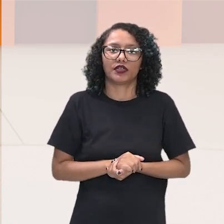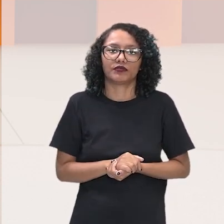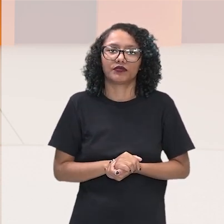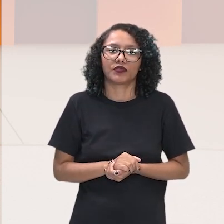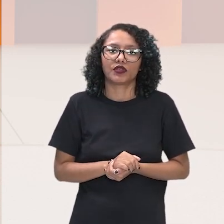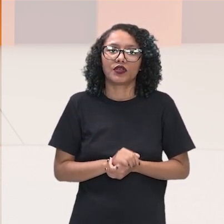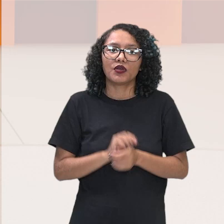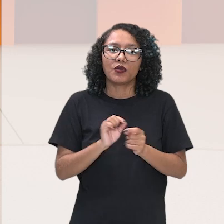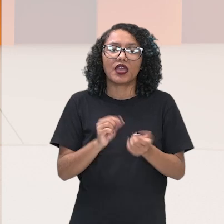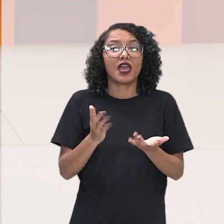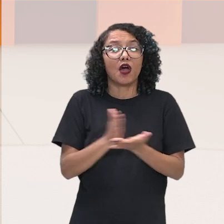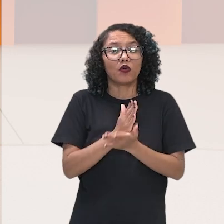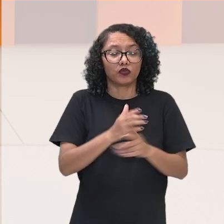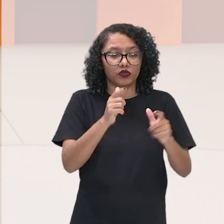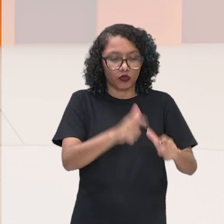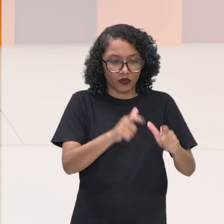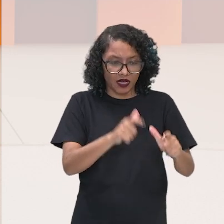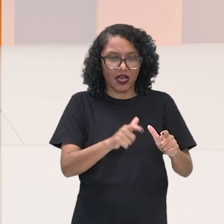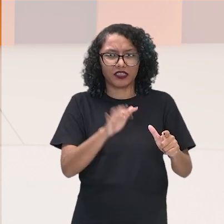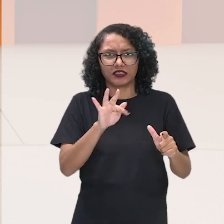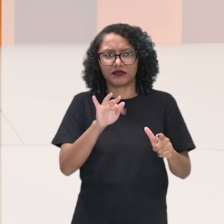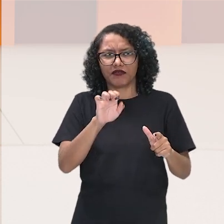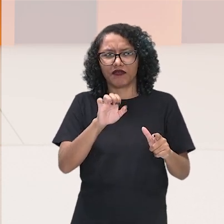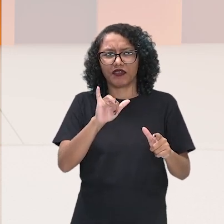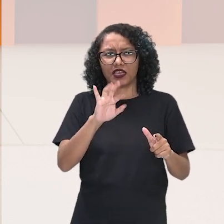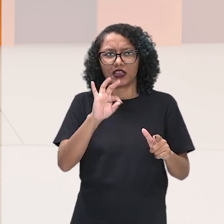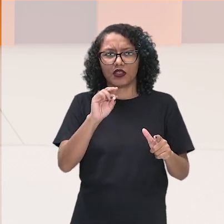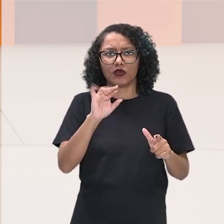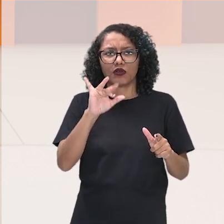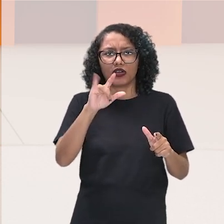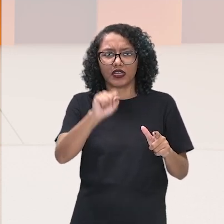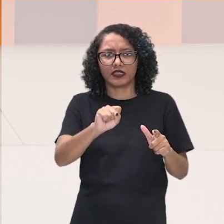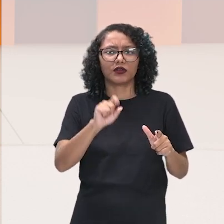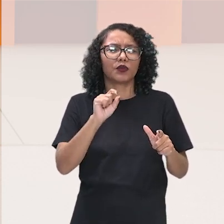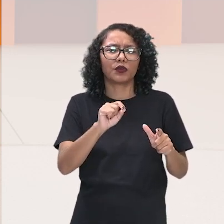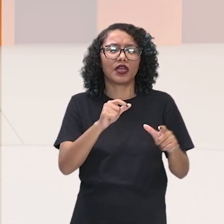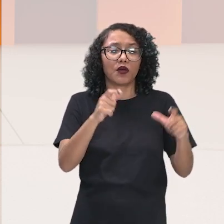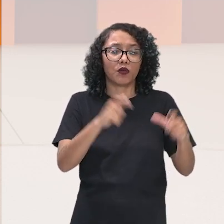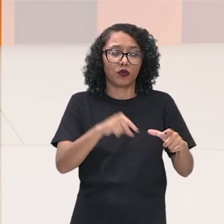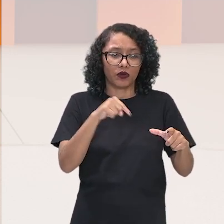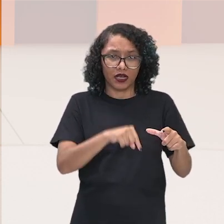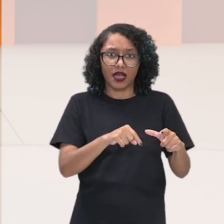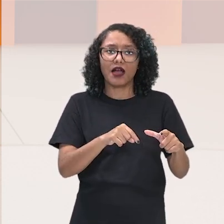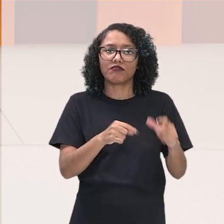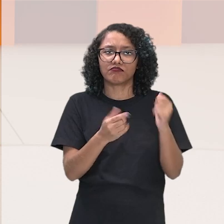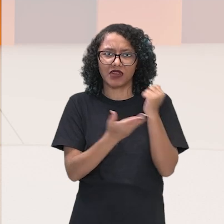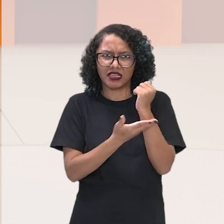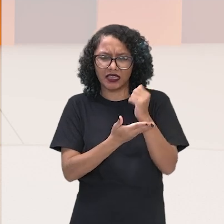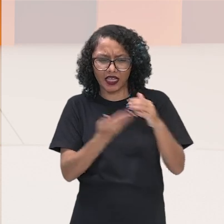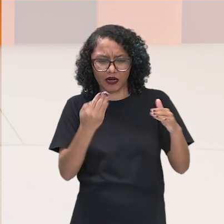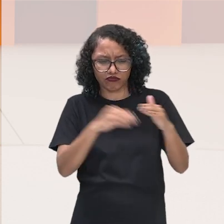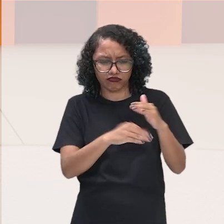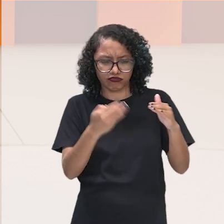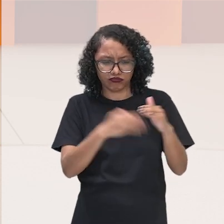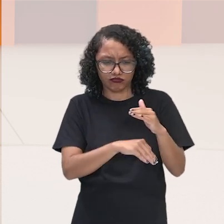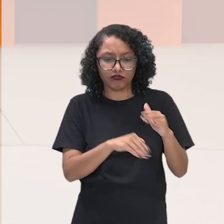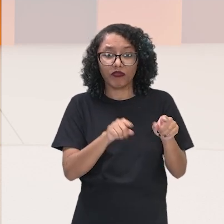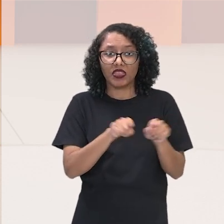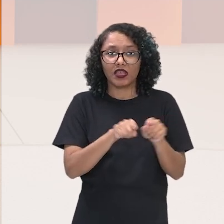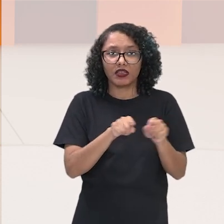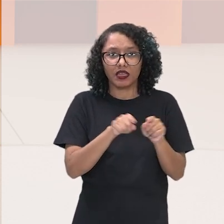de feitorias, que eram justamente pontos para que houvesse ali o armazenamento e o embarque